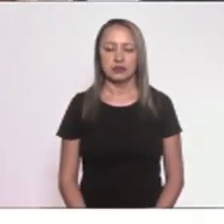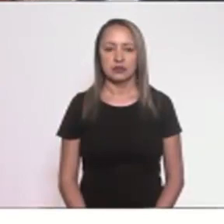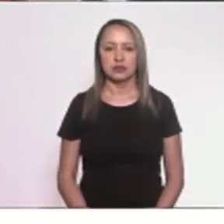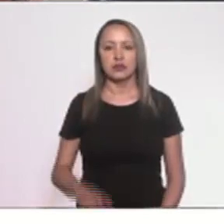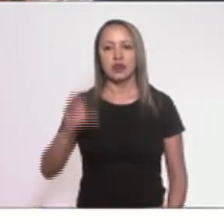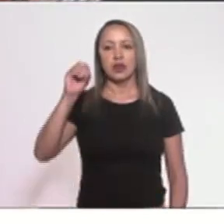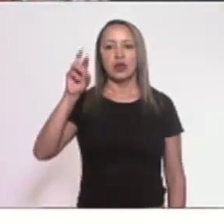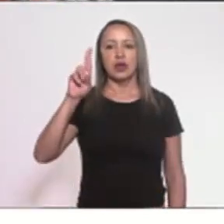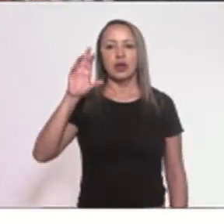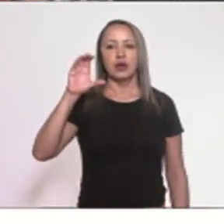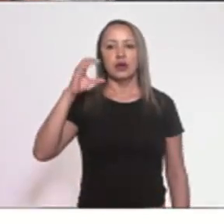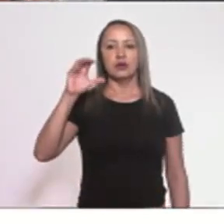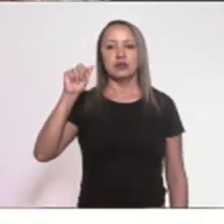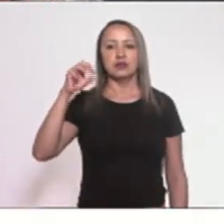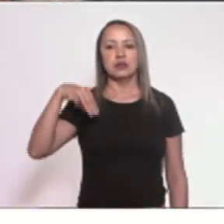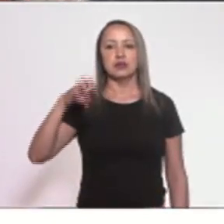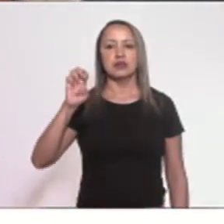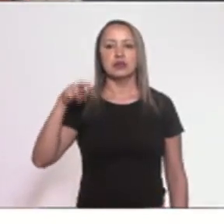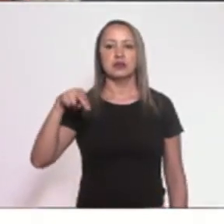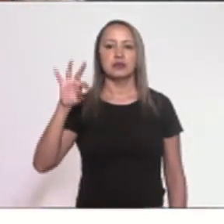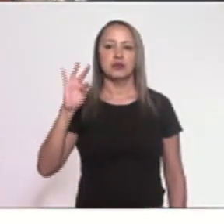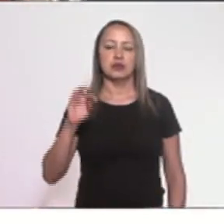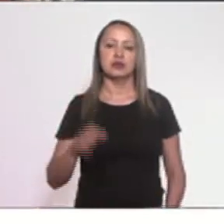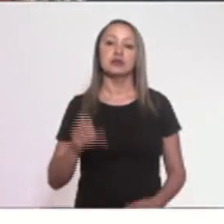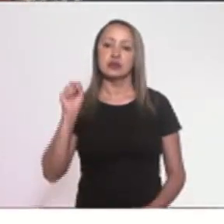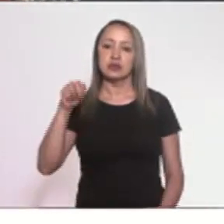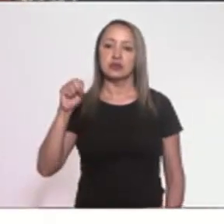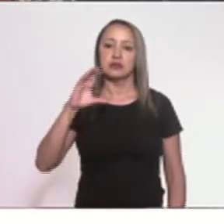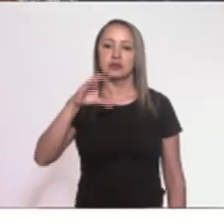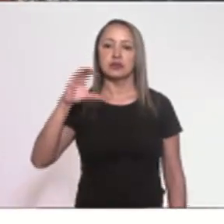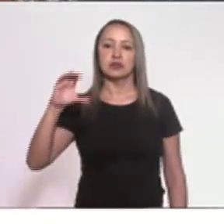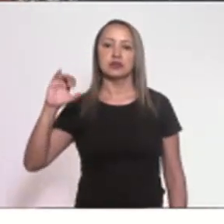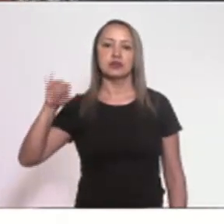deputado Rodrigo Amorim. Acompanho o parecer da CCJ, senhor presidente.